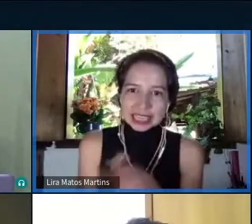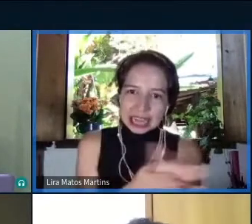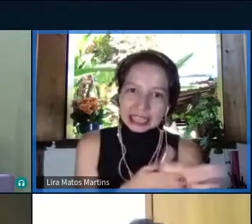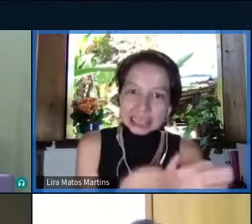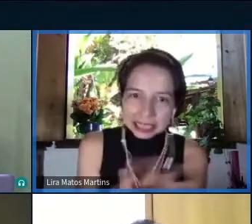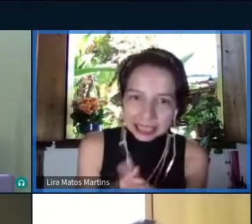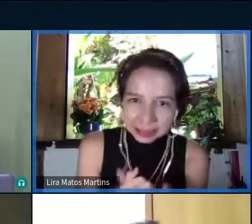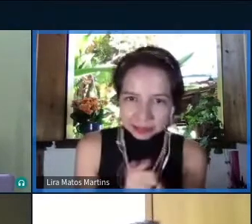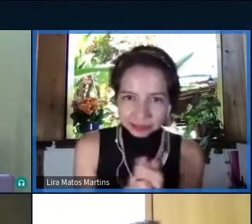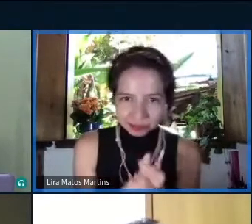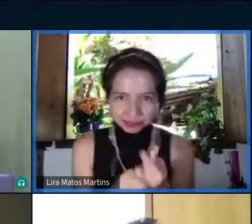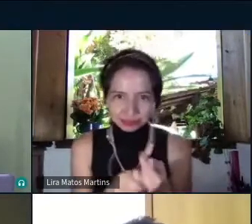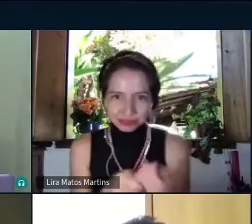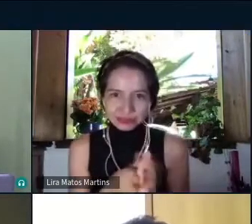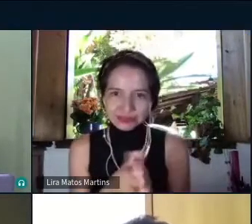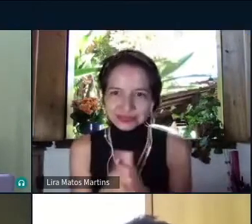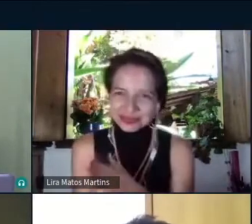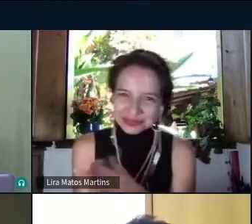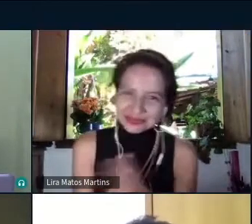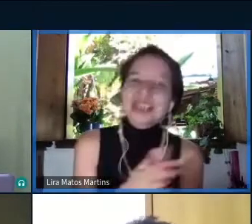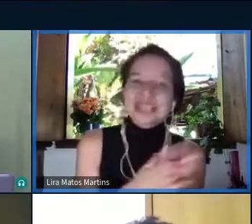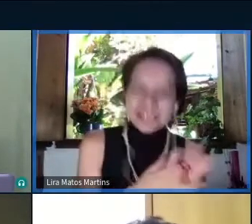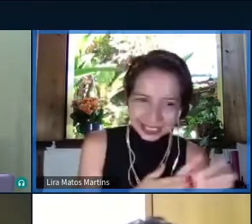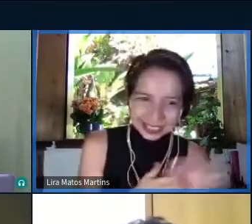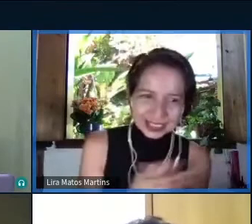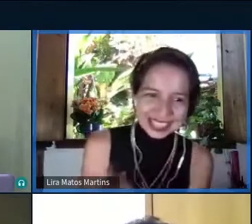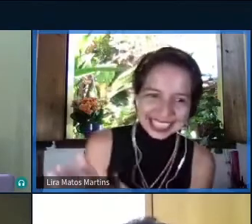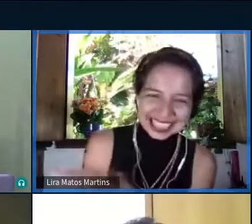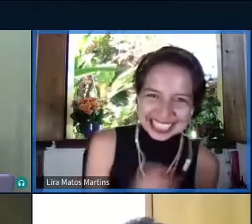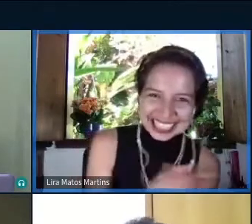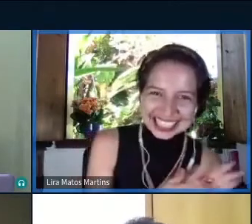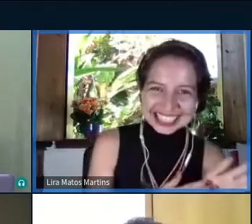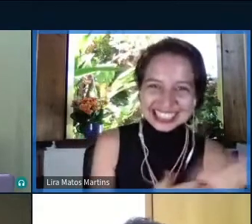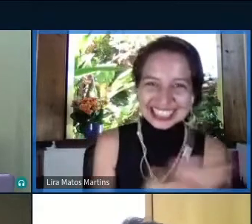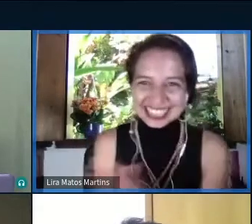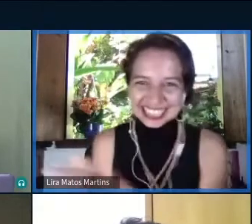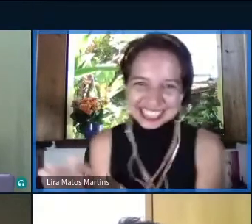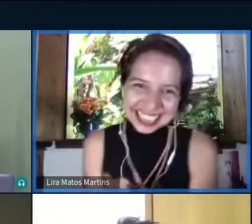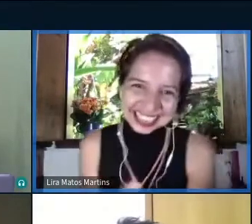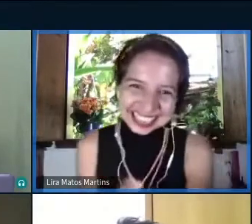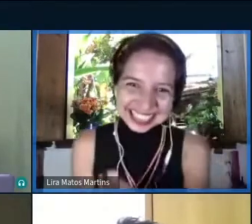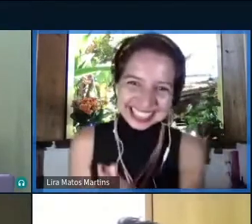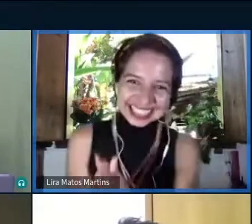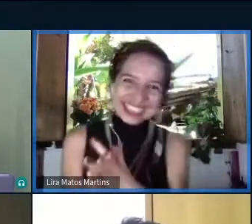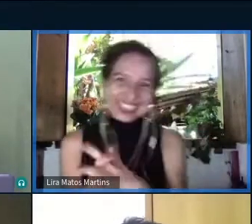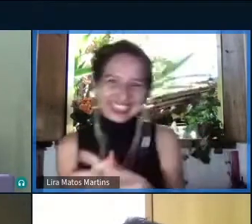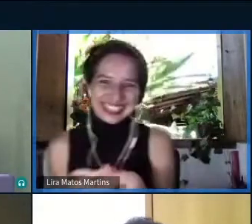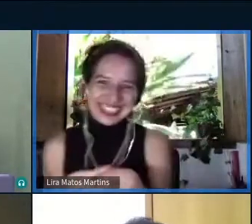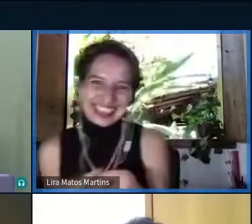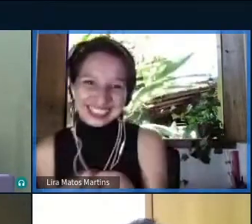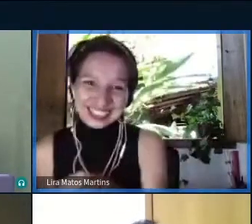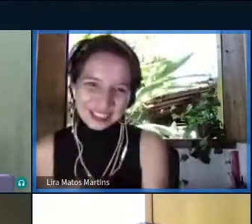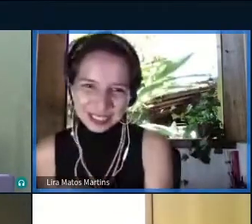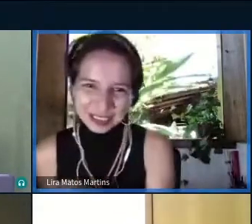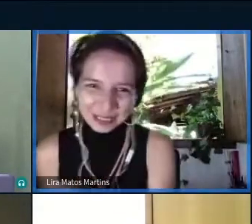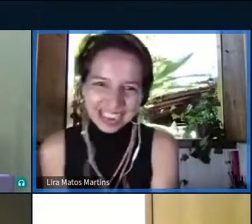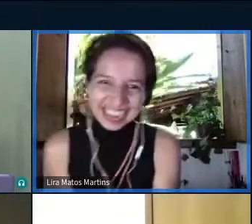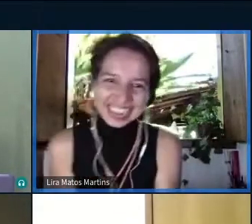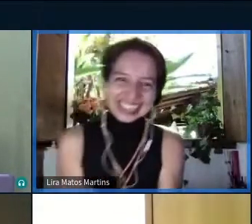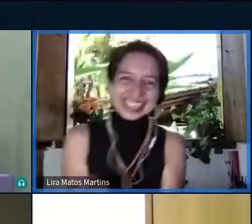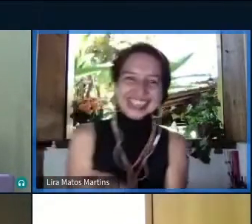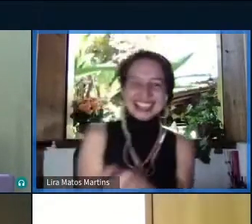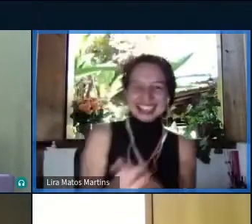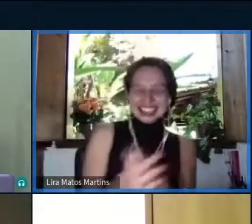na sala, né? Já tem a cervejinha aí? Sim, com certeza. Já tá na geladeira. Já tá no